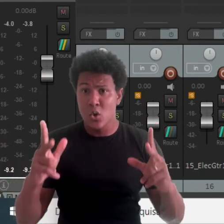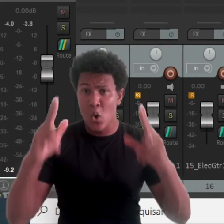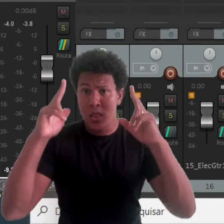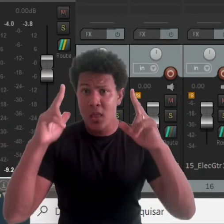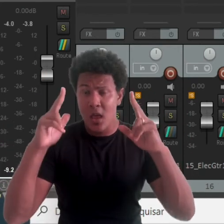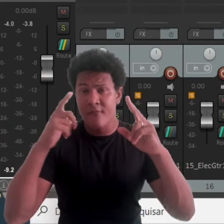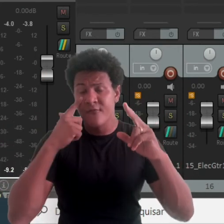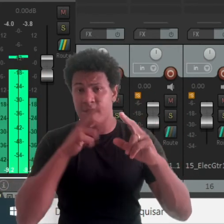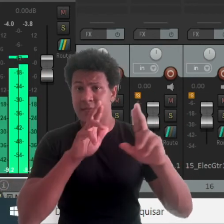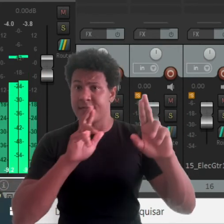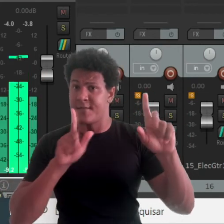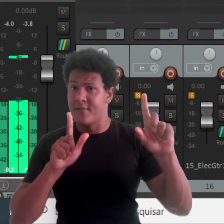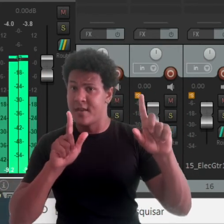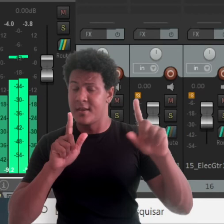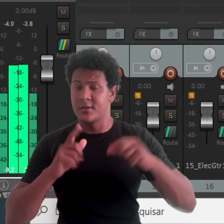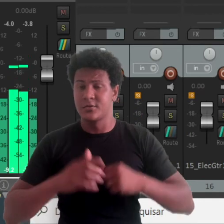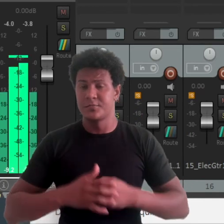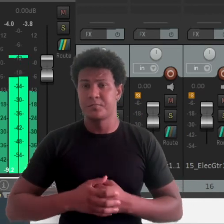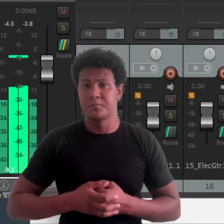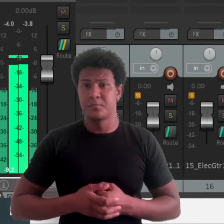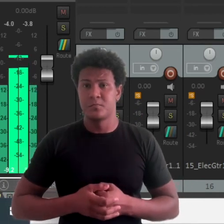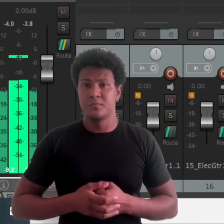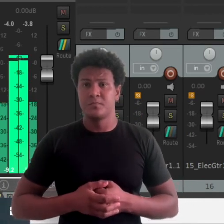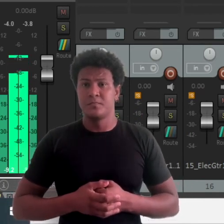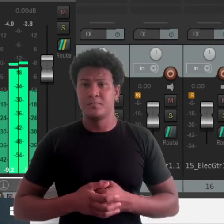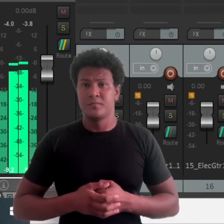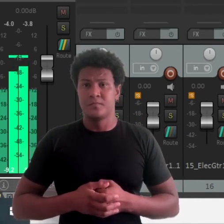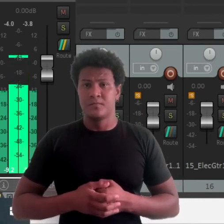ficar diferente, claro.